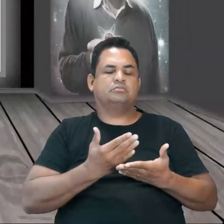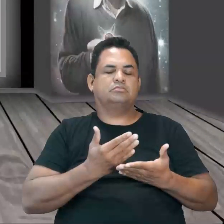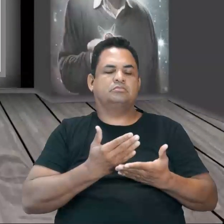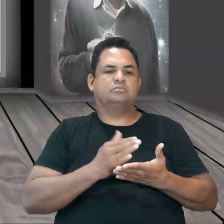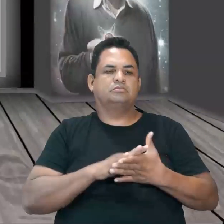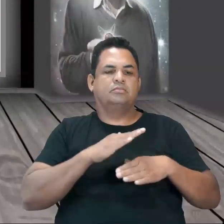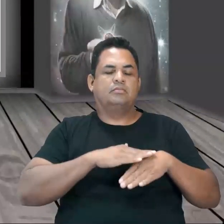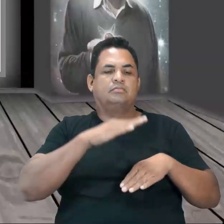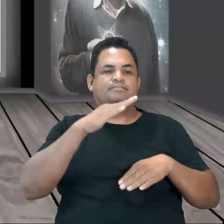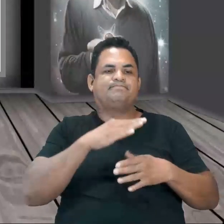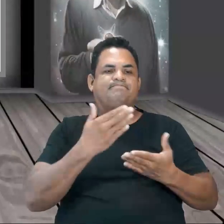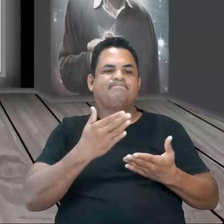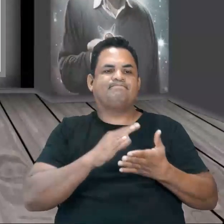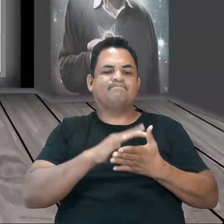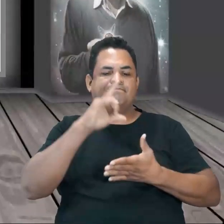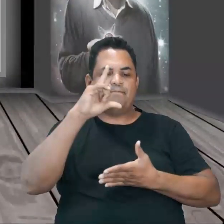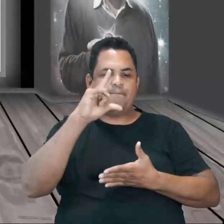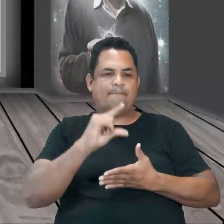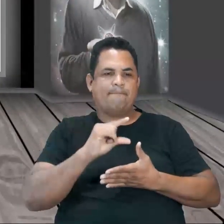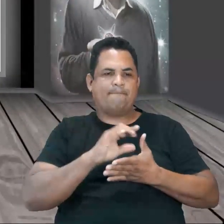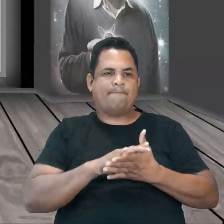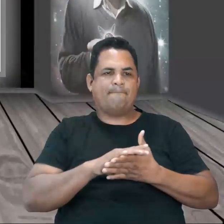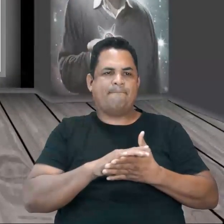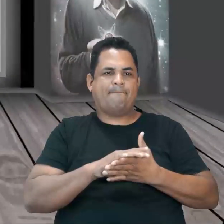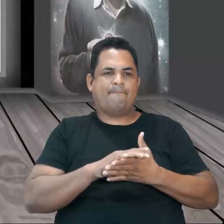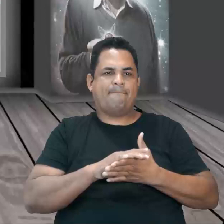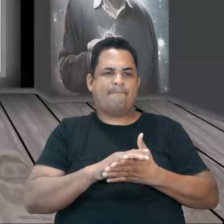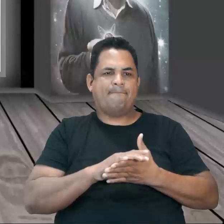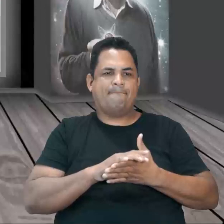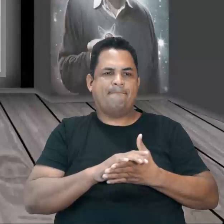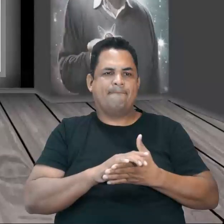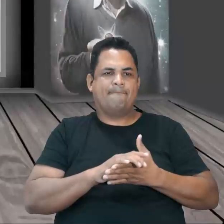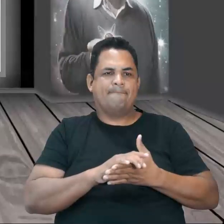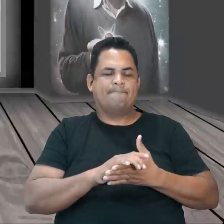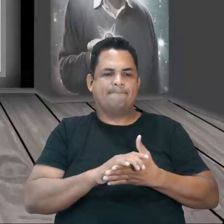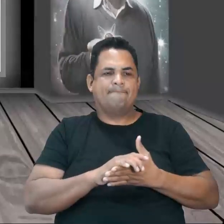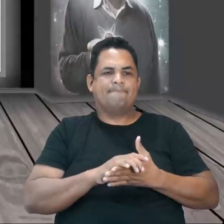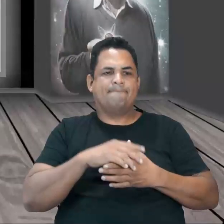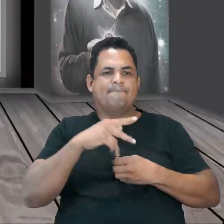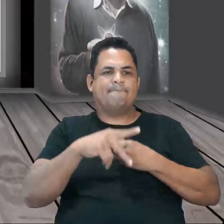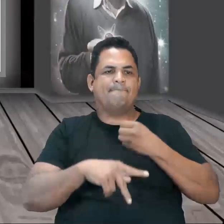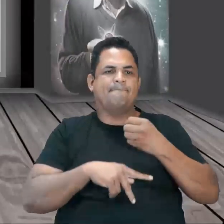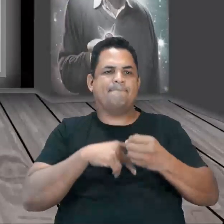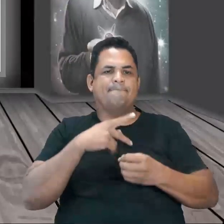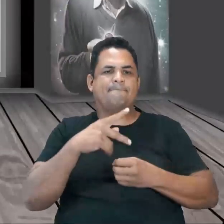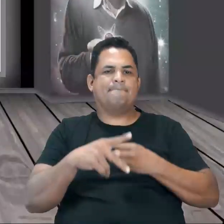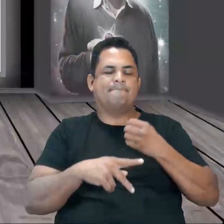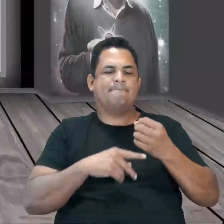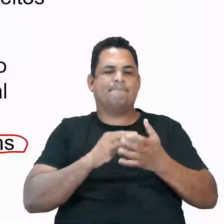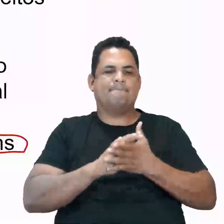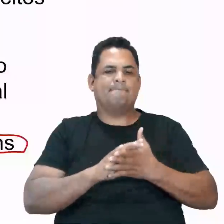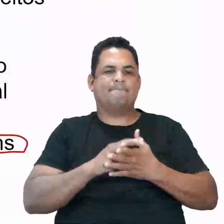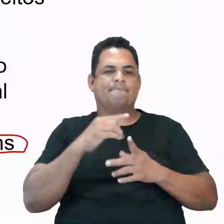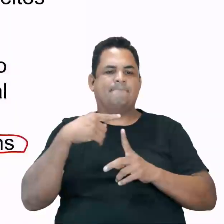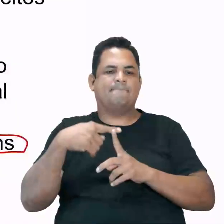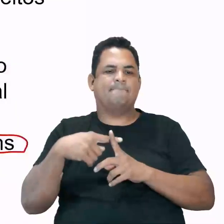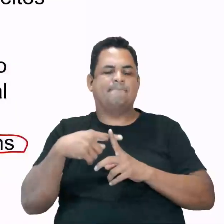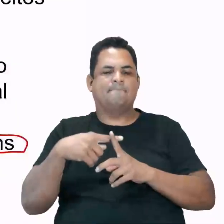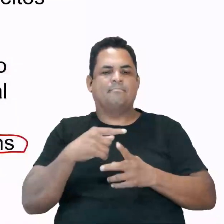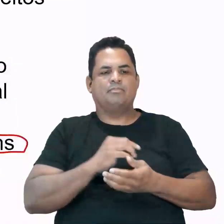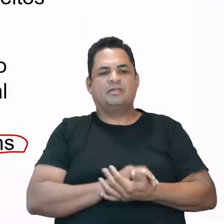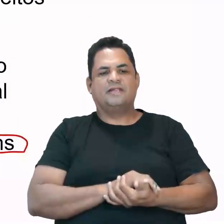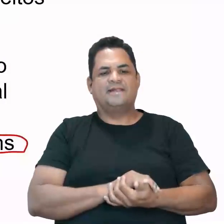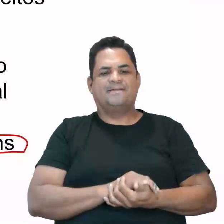tiver menos elétrons que prótons, positivo. Exatamente. Né? Então, vamos continuar lá. Então, aí